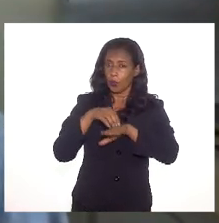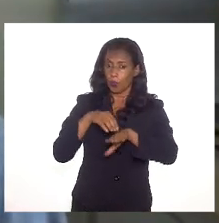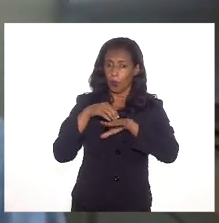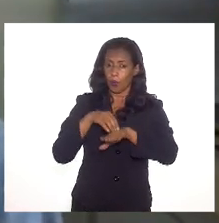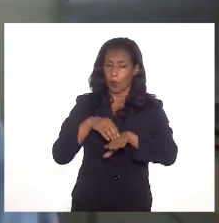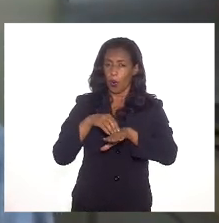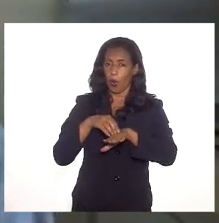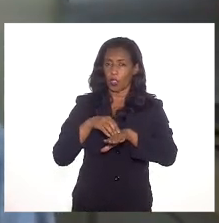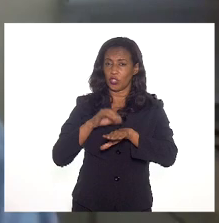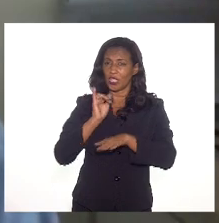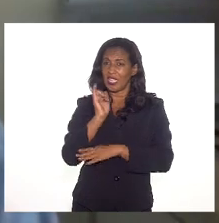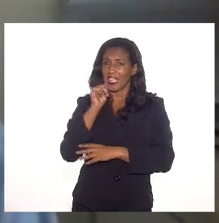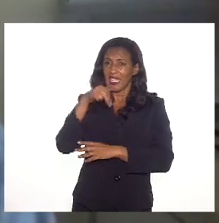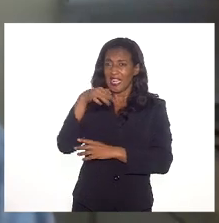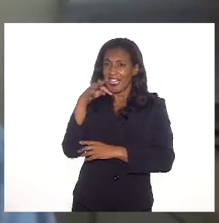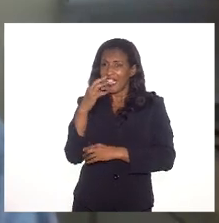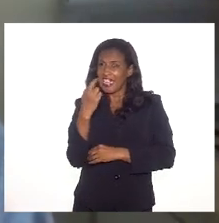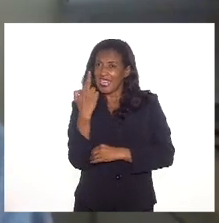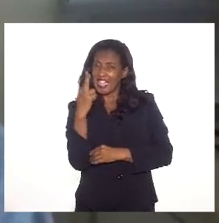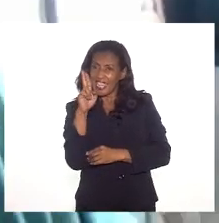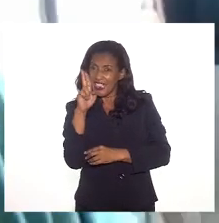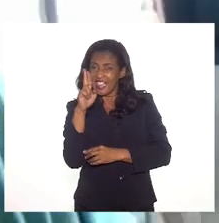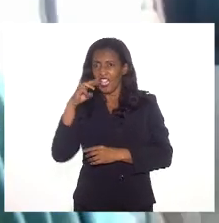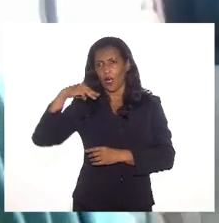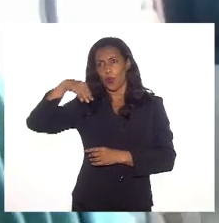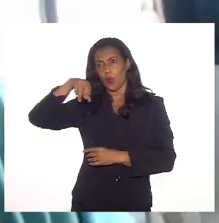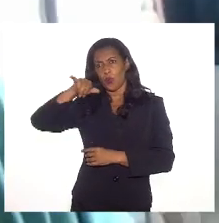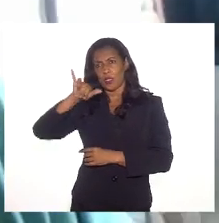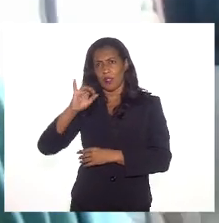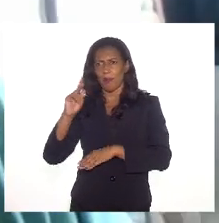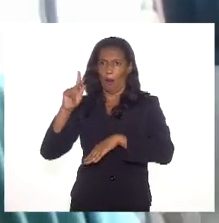Municipal, competência específica de cada município. A gente pode tirar